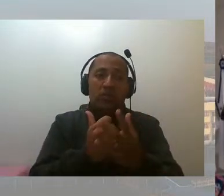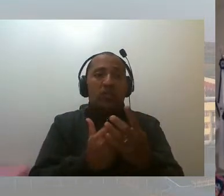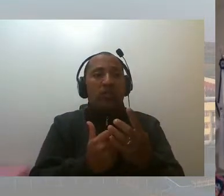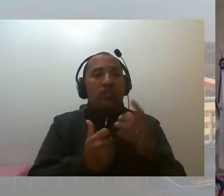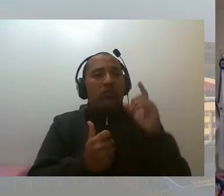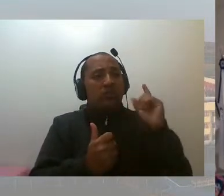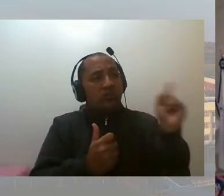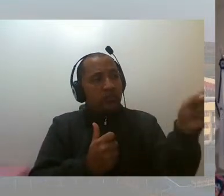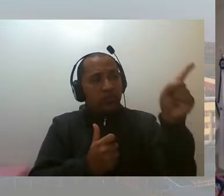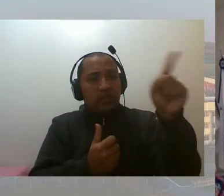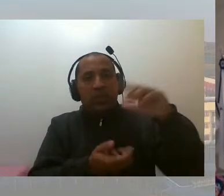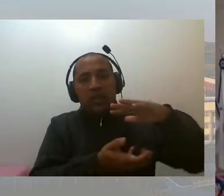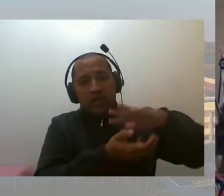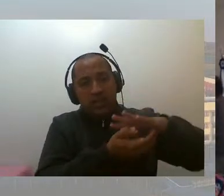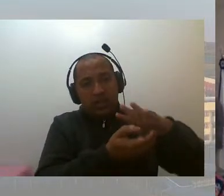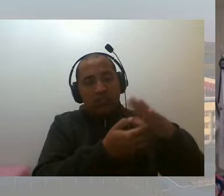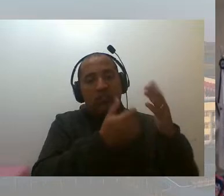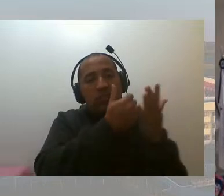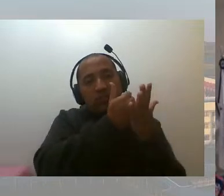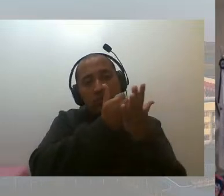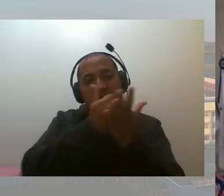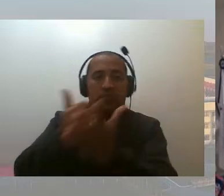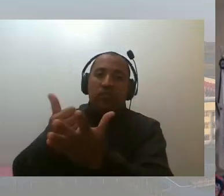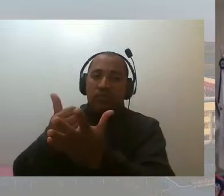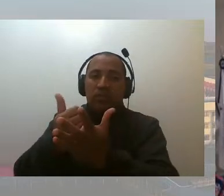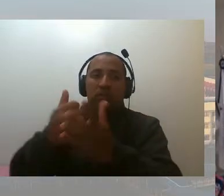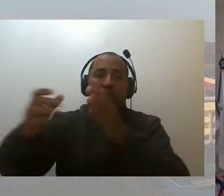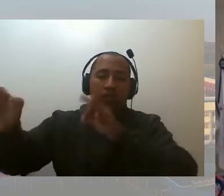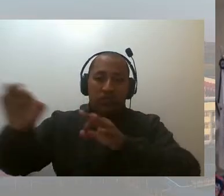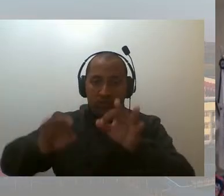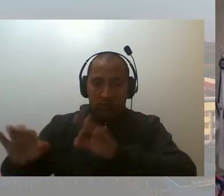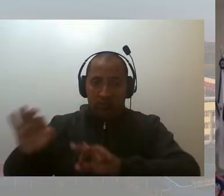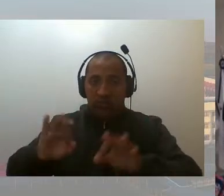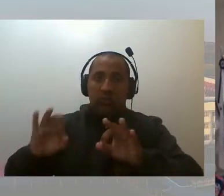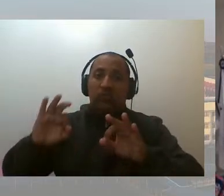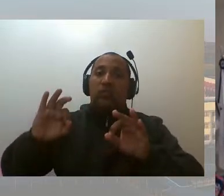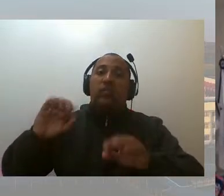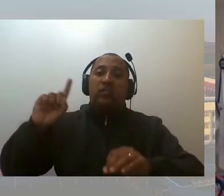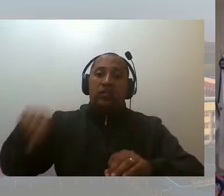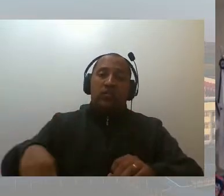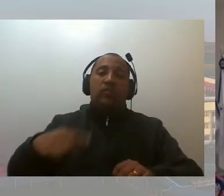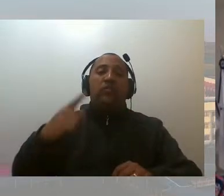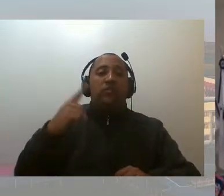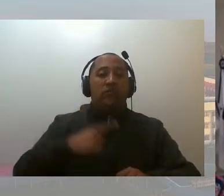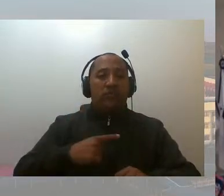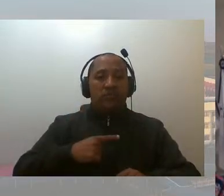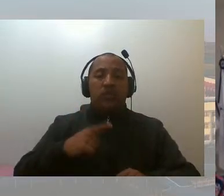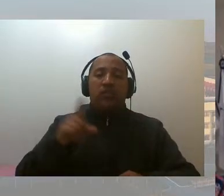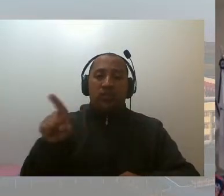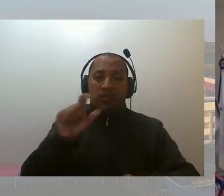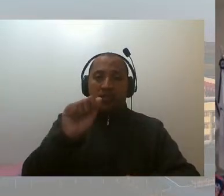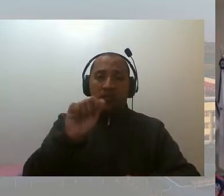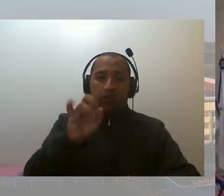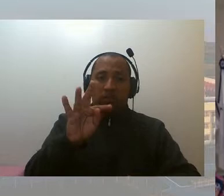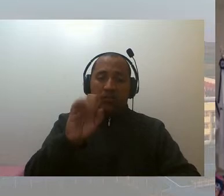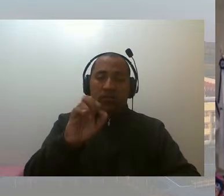os outros campi para esse desenvolvimento desse EDUNE, como o Altacir disse,